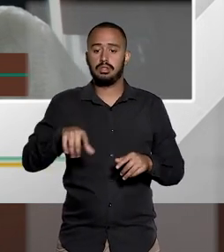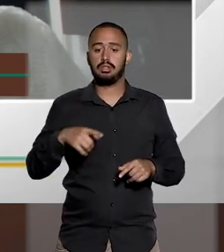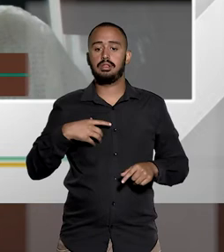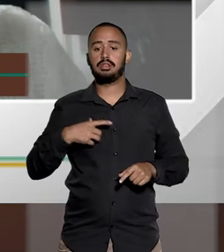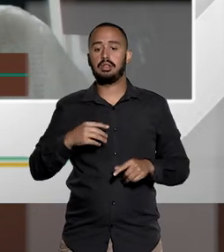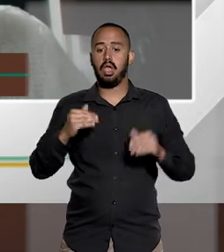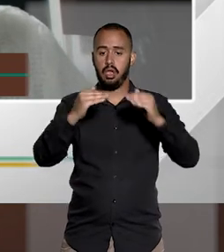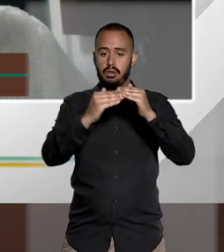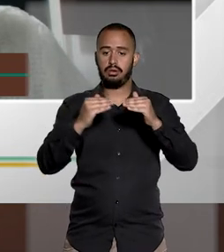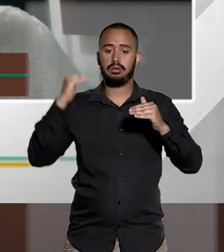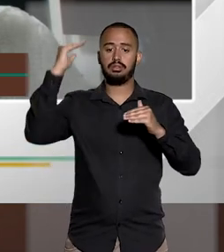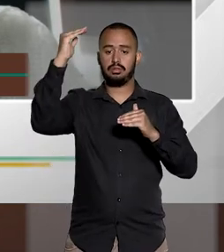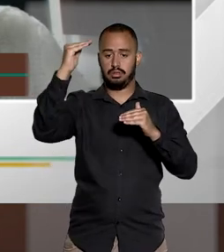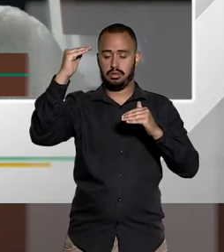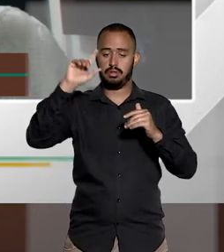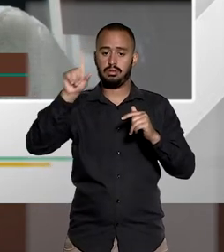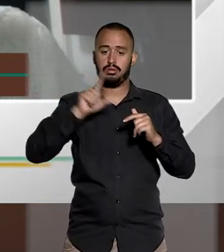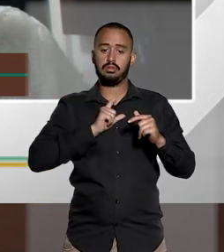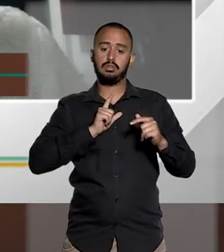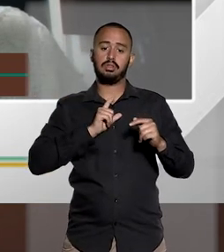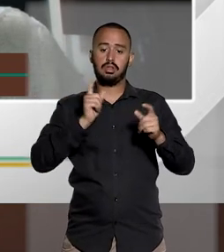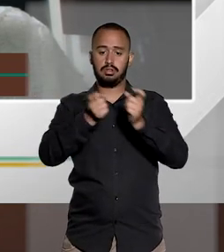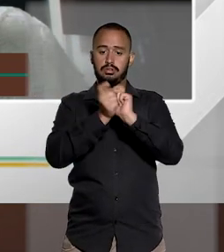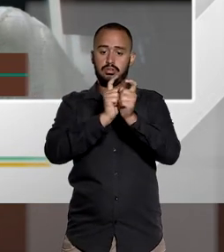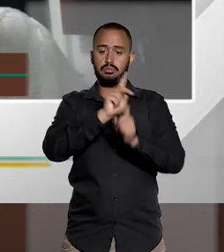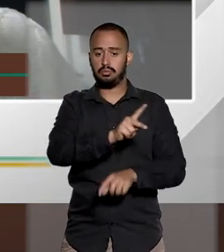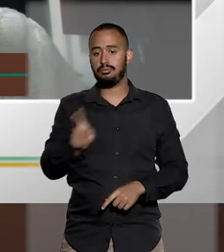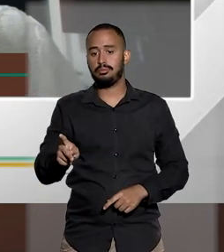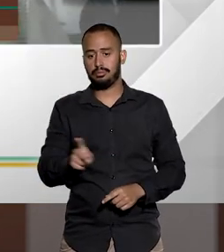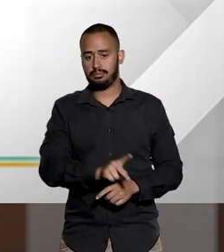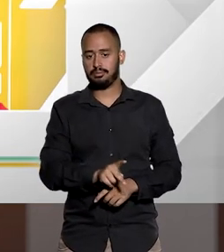envolvem supremacia da administração pública.